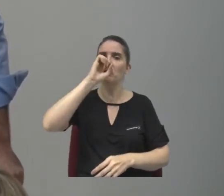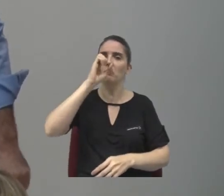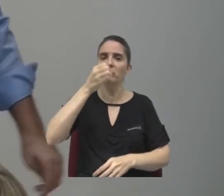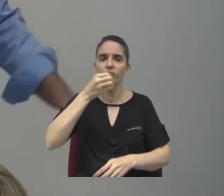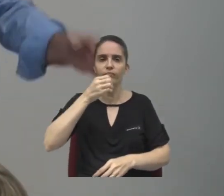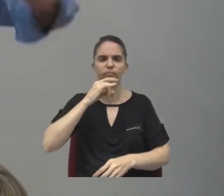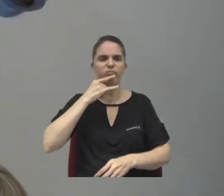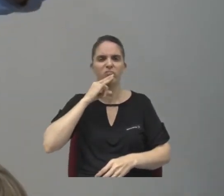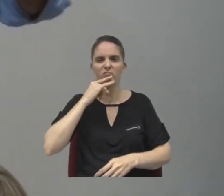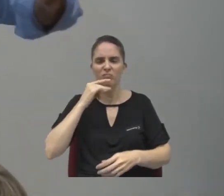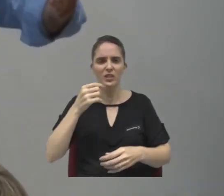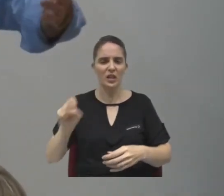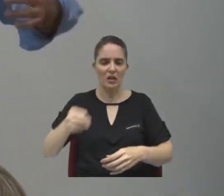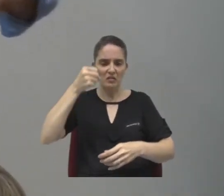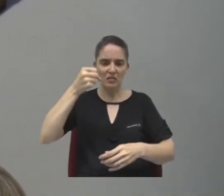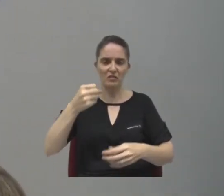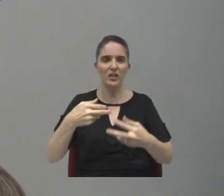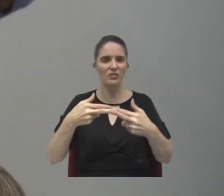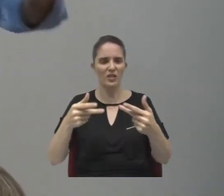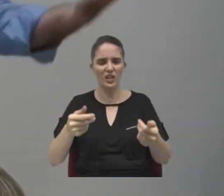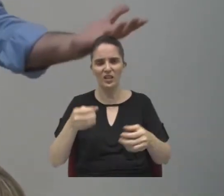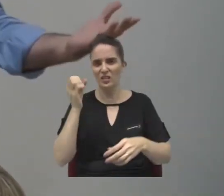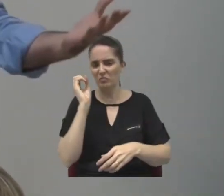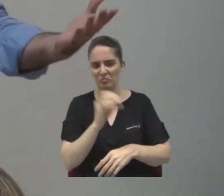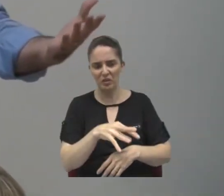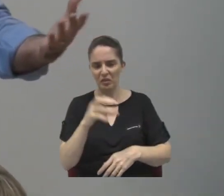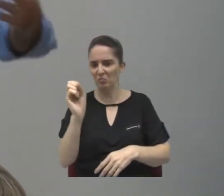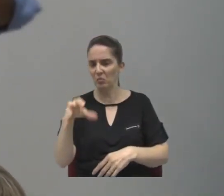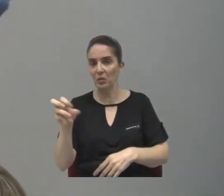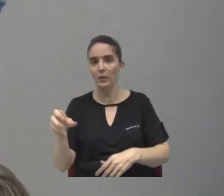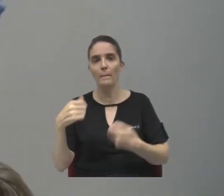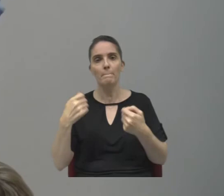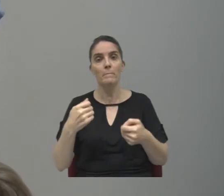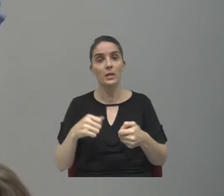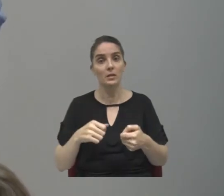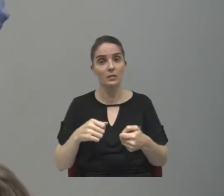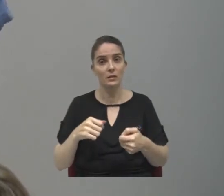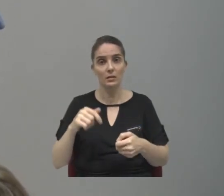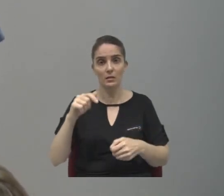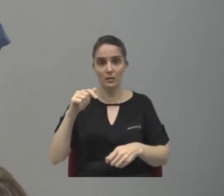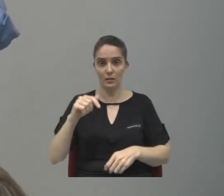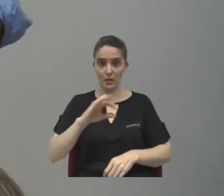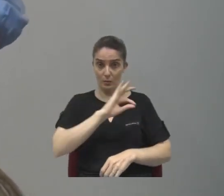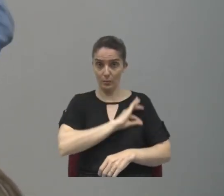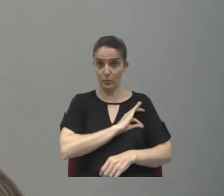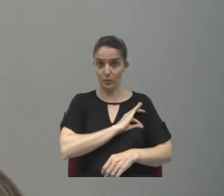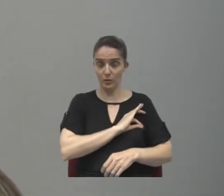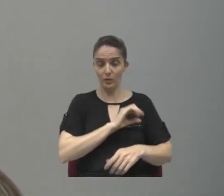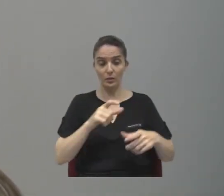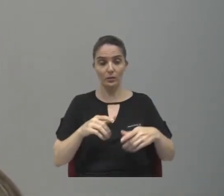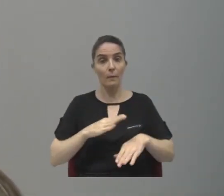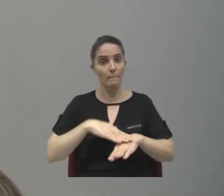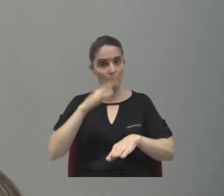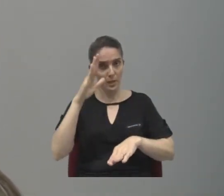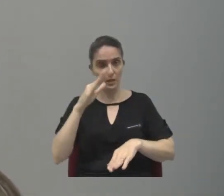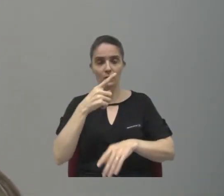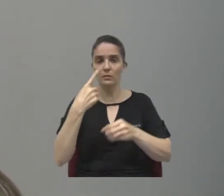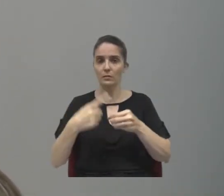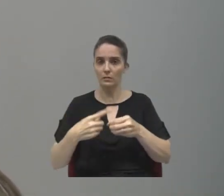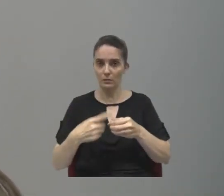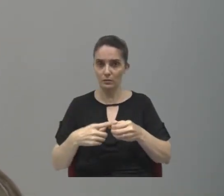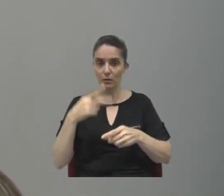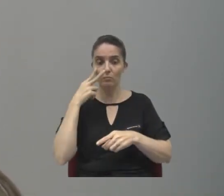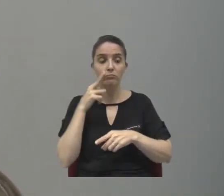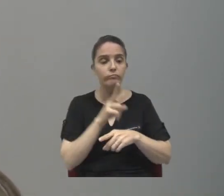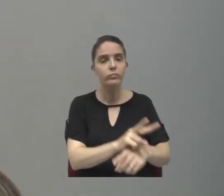ver, falta a guarda municipal ser expandida na cidade e fazer o que lhe cabe realmente de direito, que é guardar o